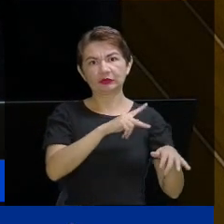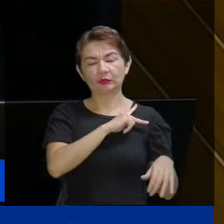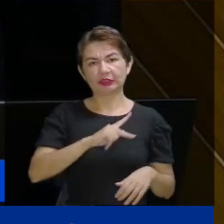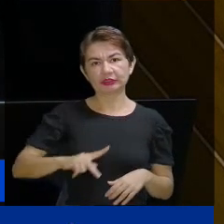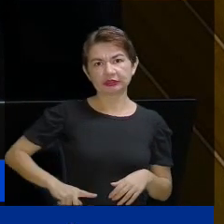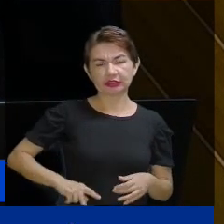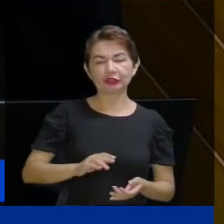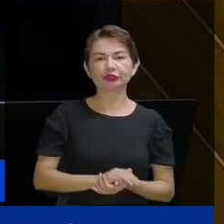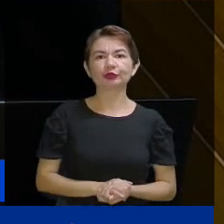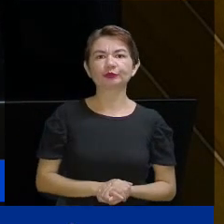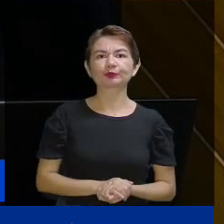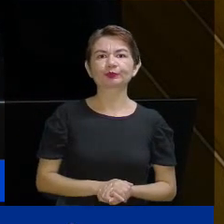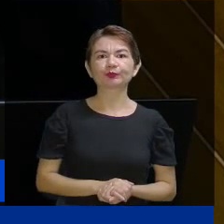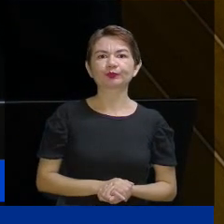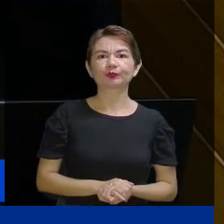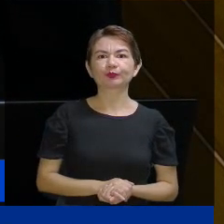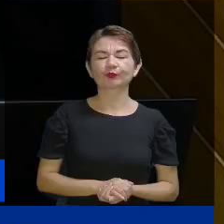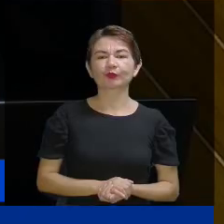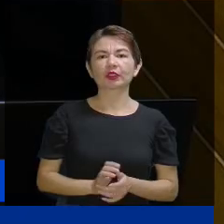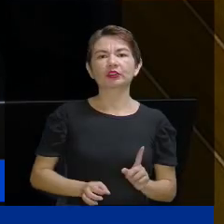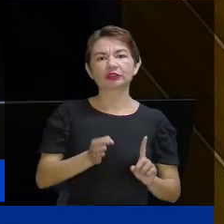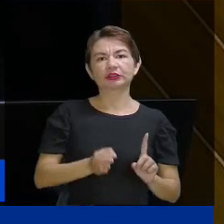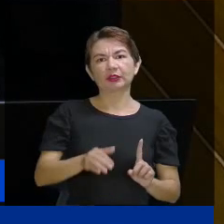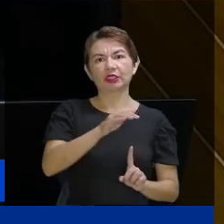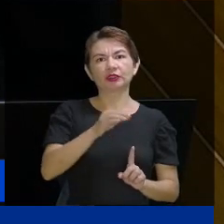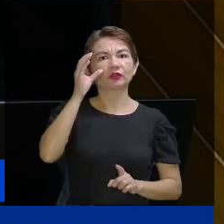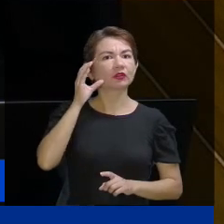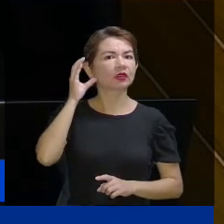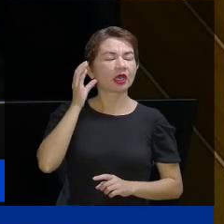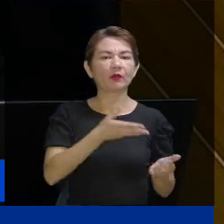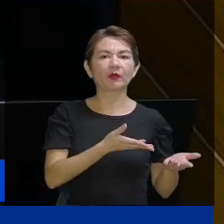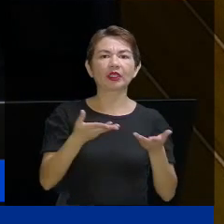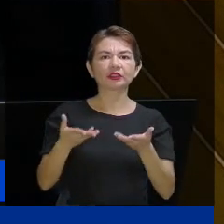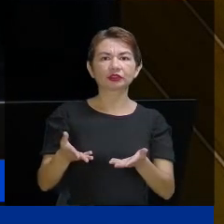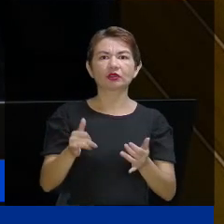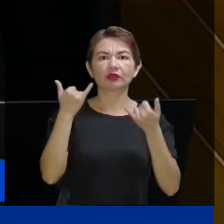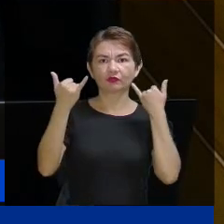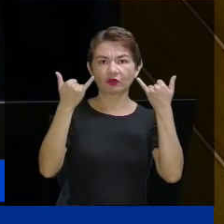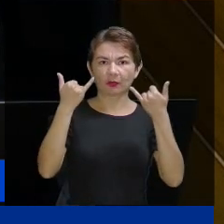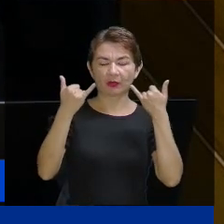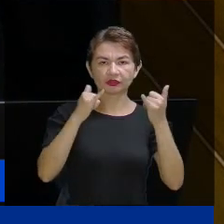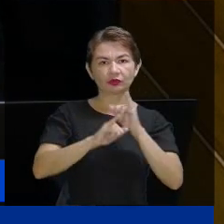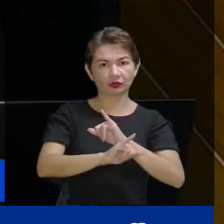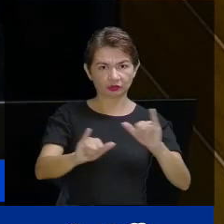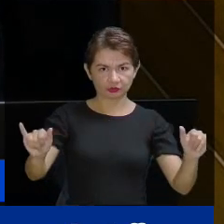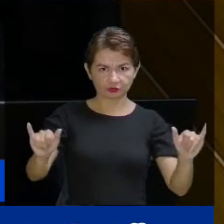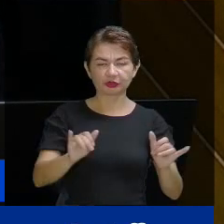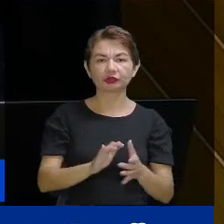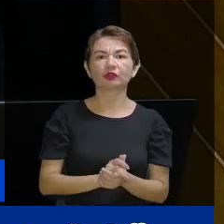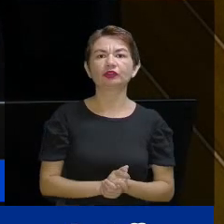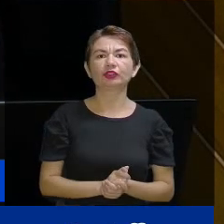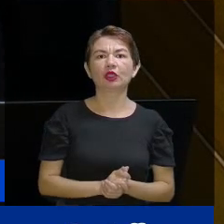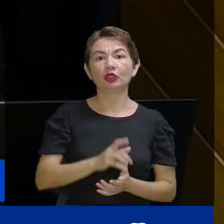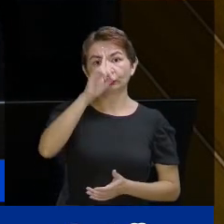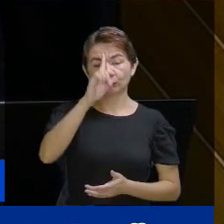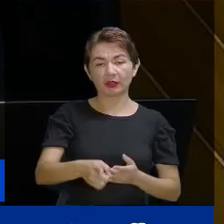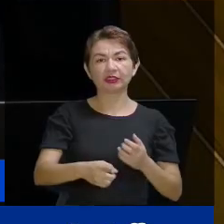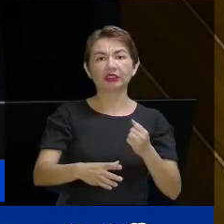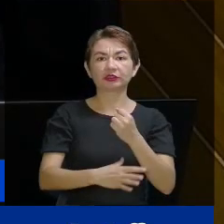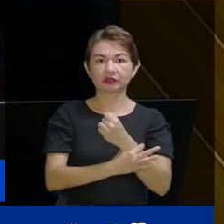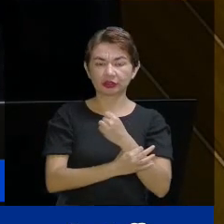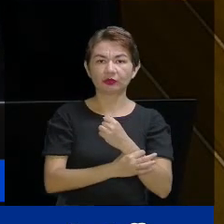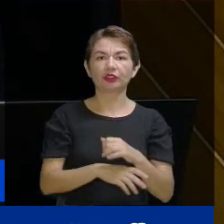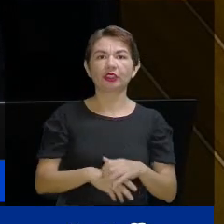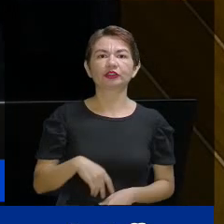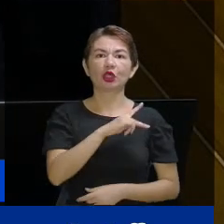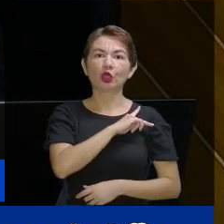em exercício agora, né, o desembargador Carmo, apresentou suas informações no mandado de segurança. Na sua comunicação, o